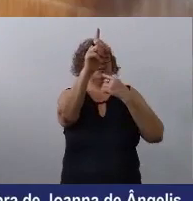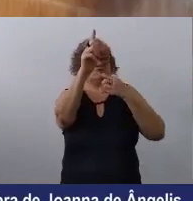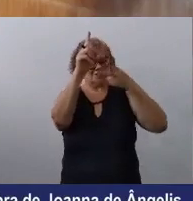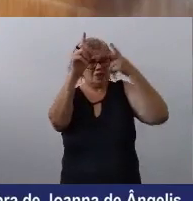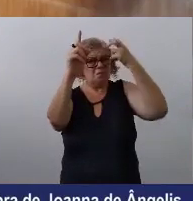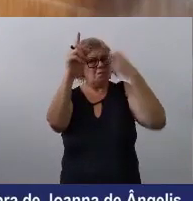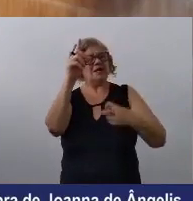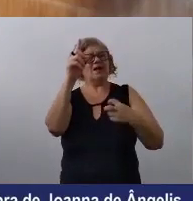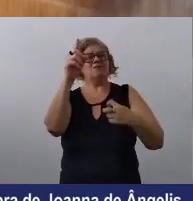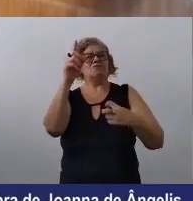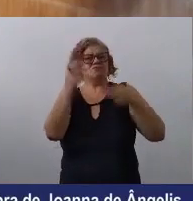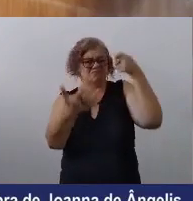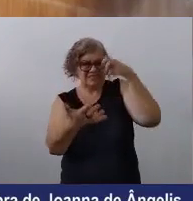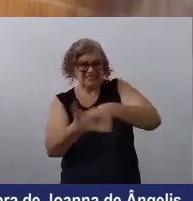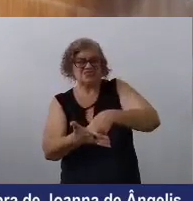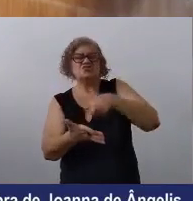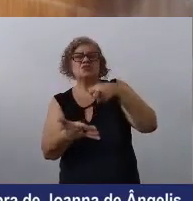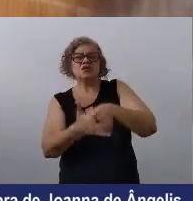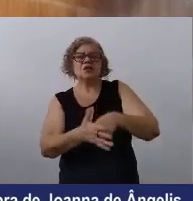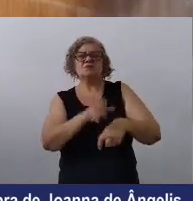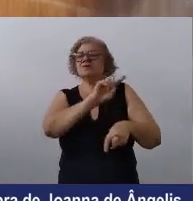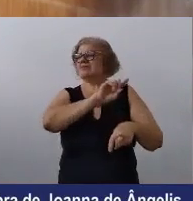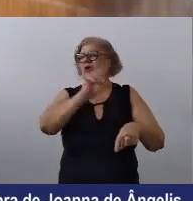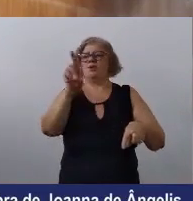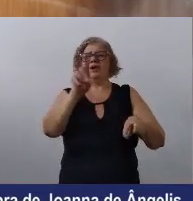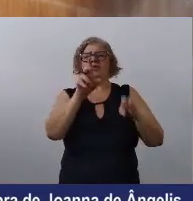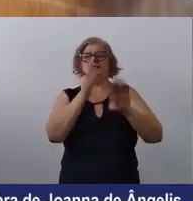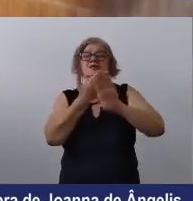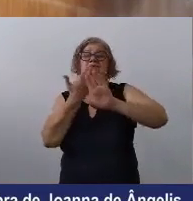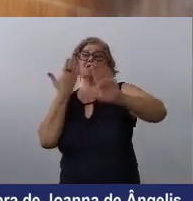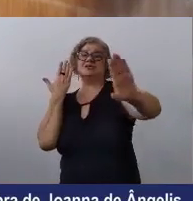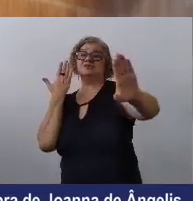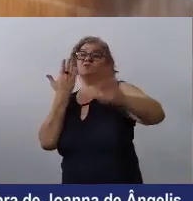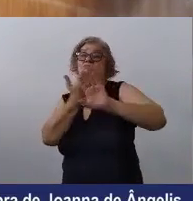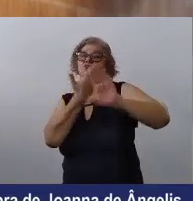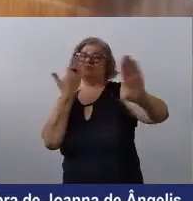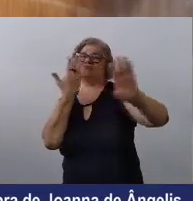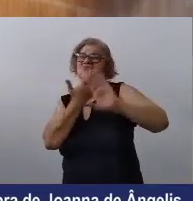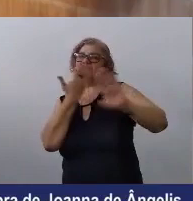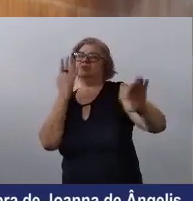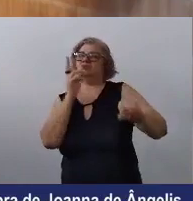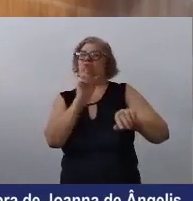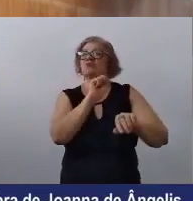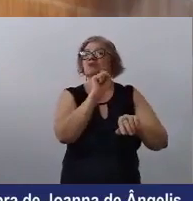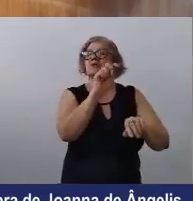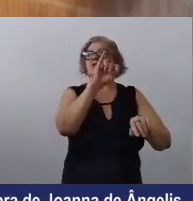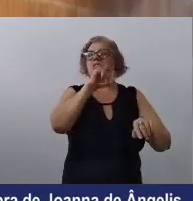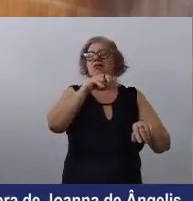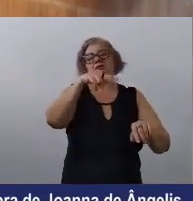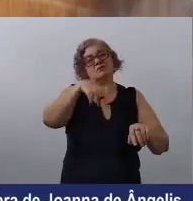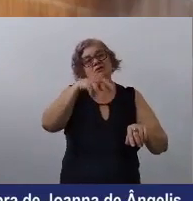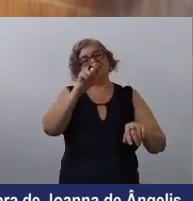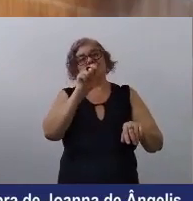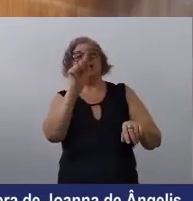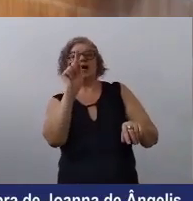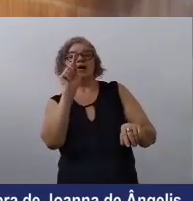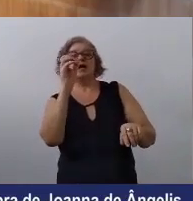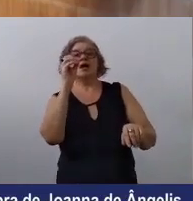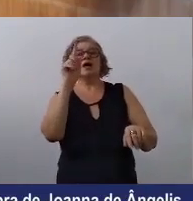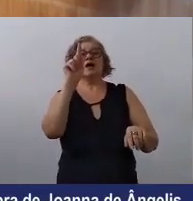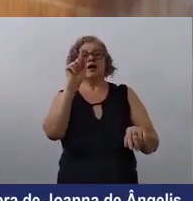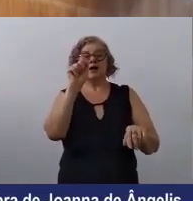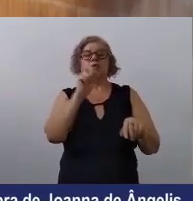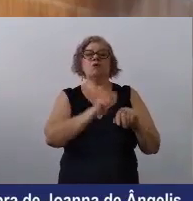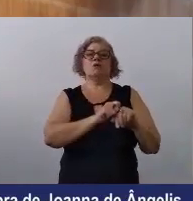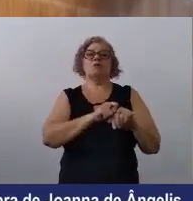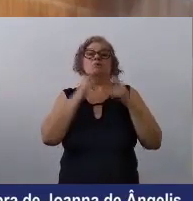era o Deus que ela buscava, que estava na sua essência. Então ela se afasta das sinagogas e continua dentro da sua